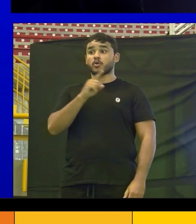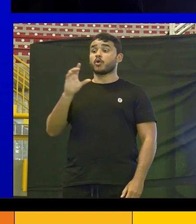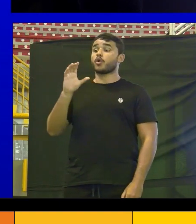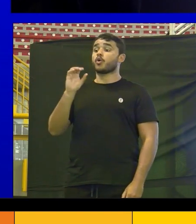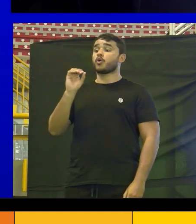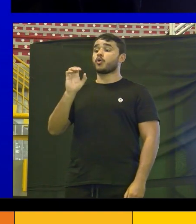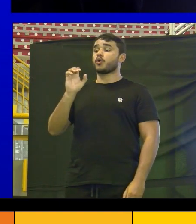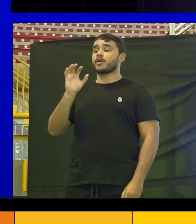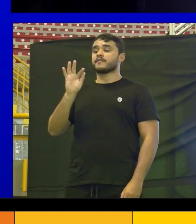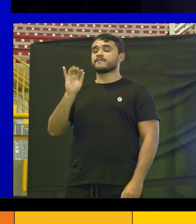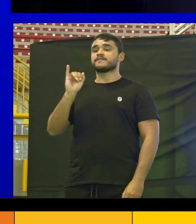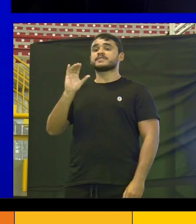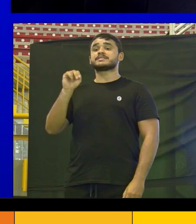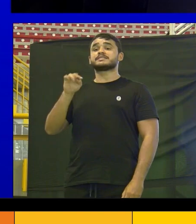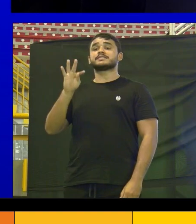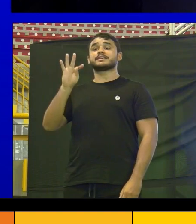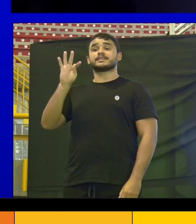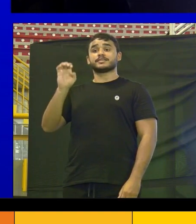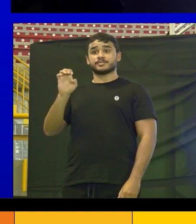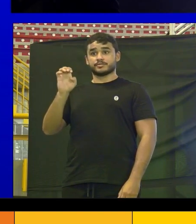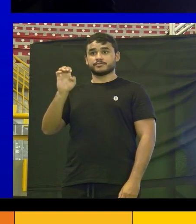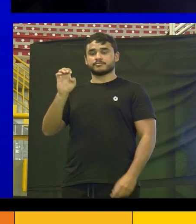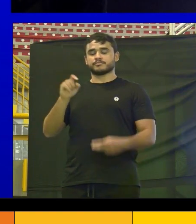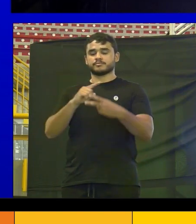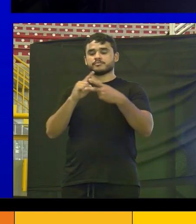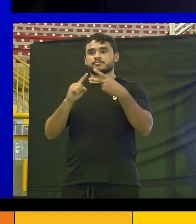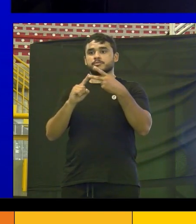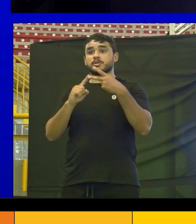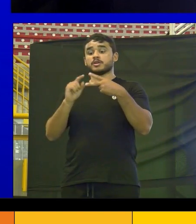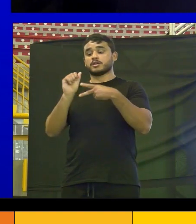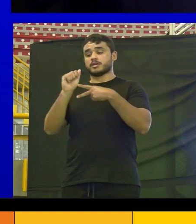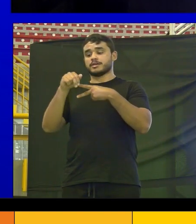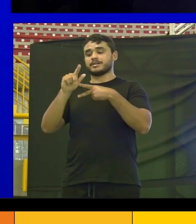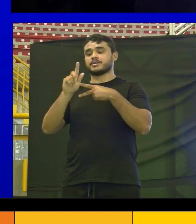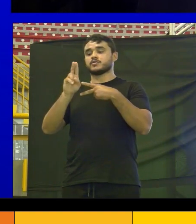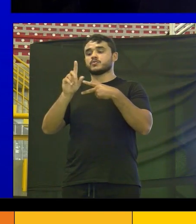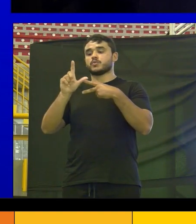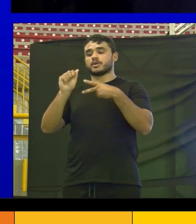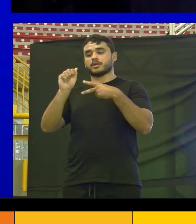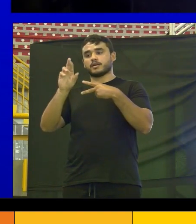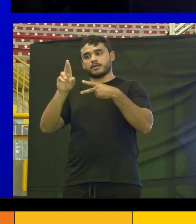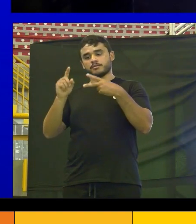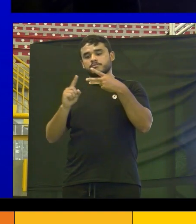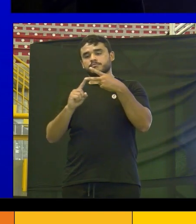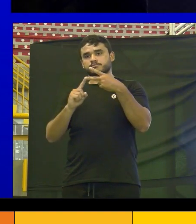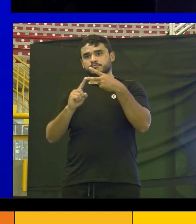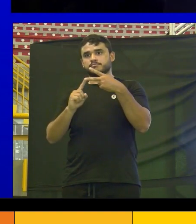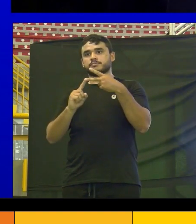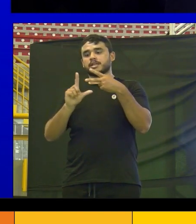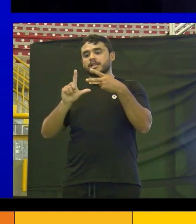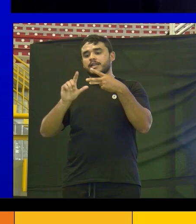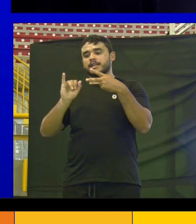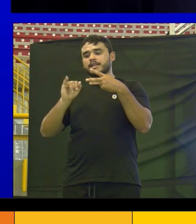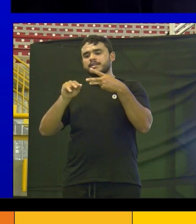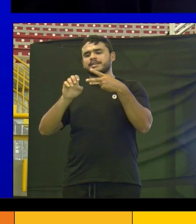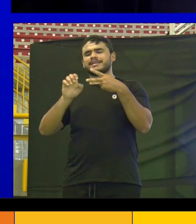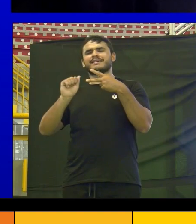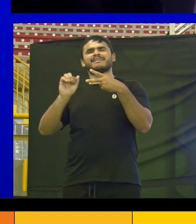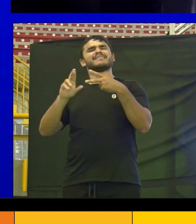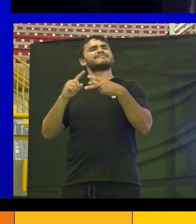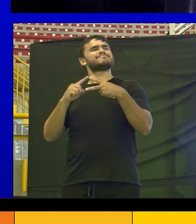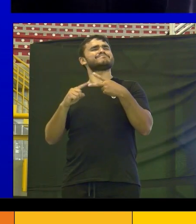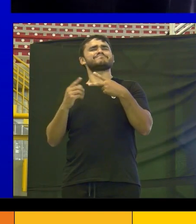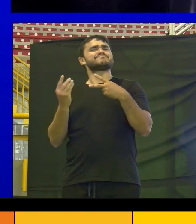coeficiente angular, e o segundo, o coeficiente linear. Você deve concordar comigo